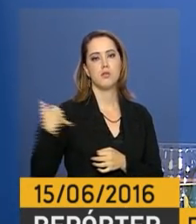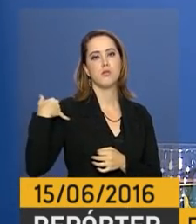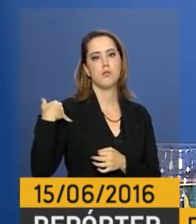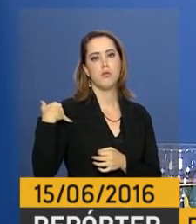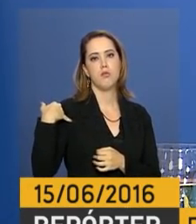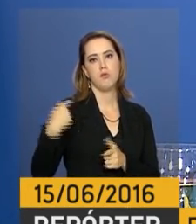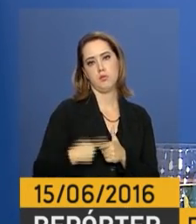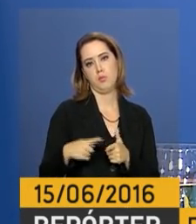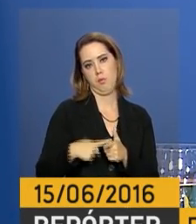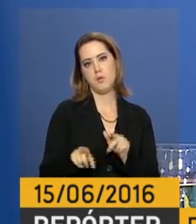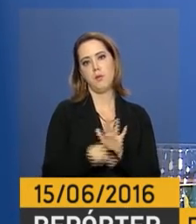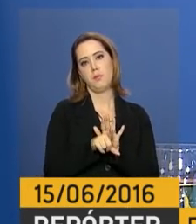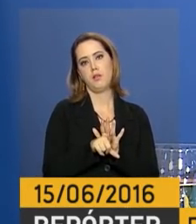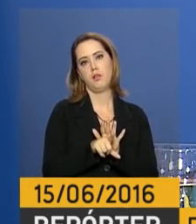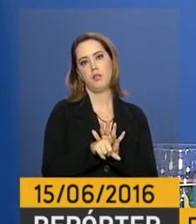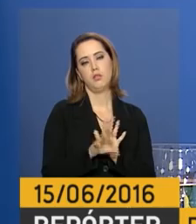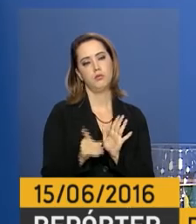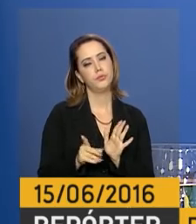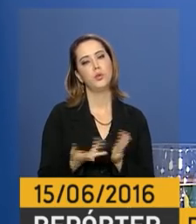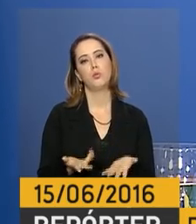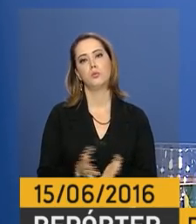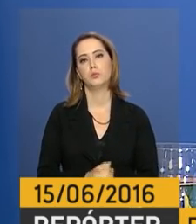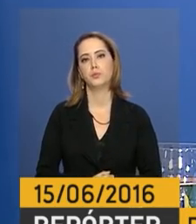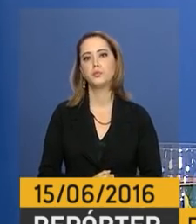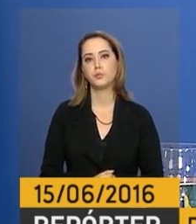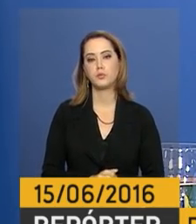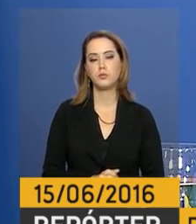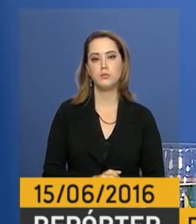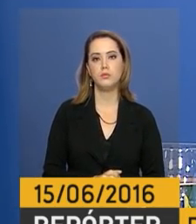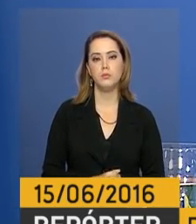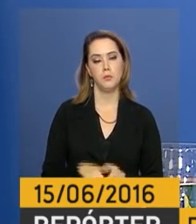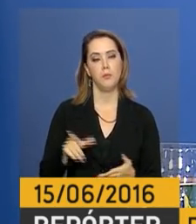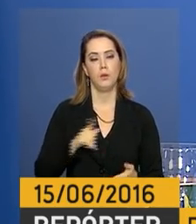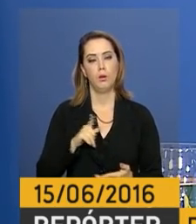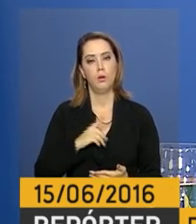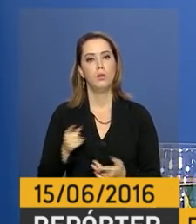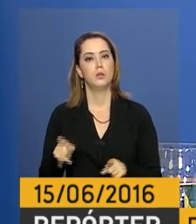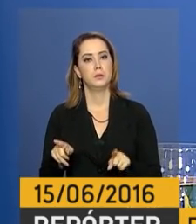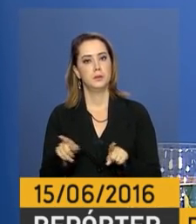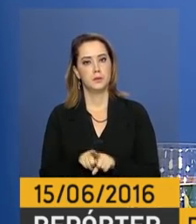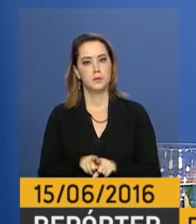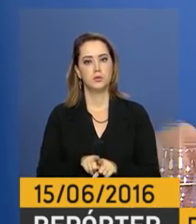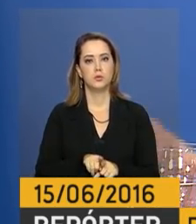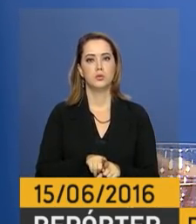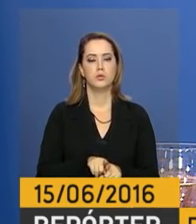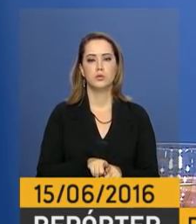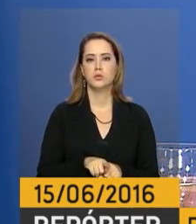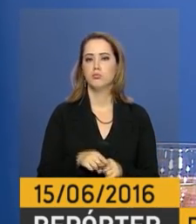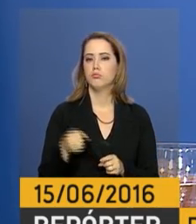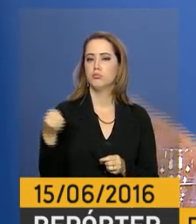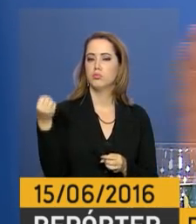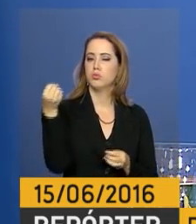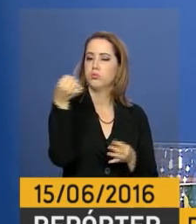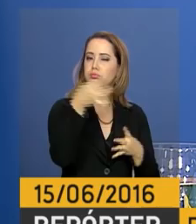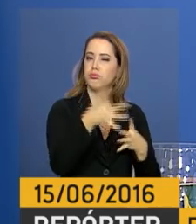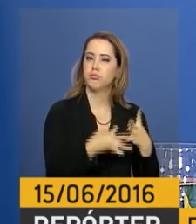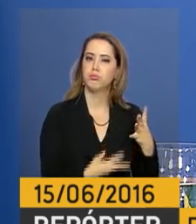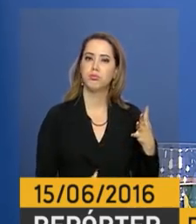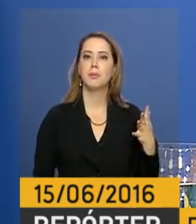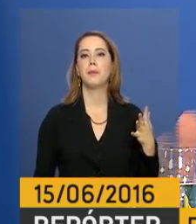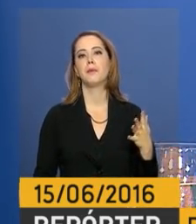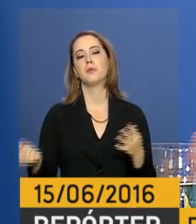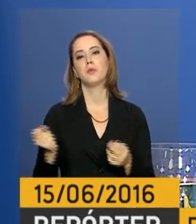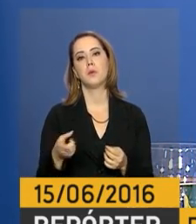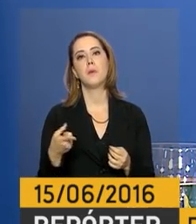lei e vai gerar uma série de problemas. Existe também uma série de medidas que nós